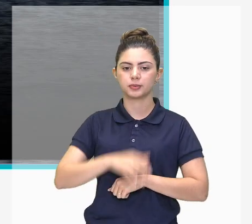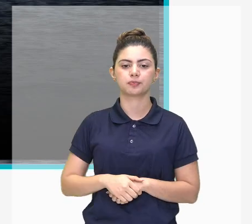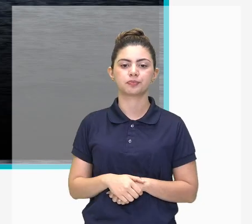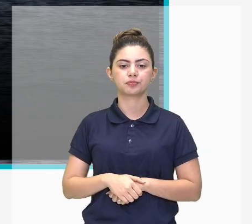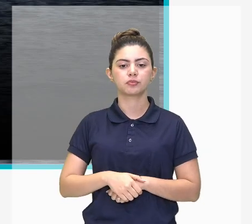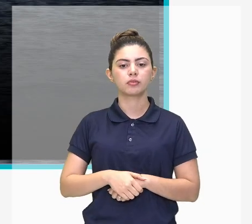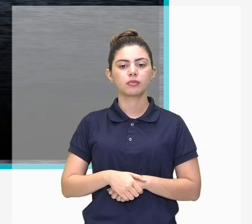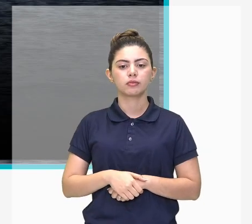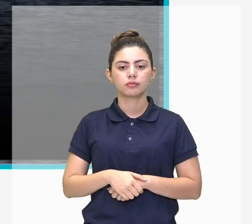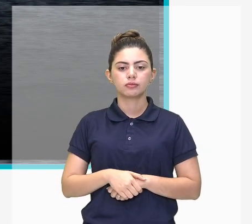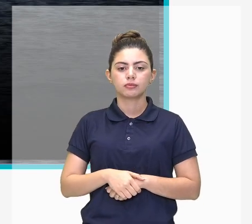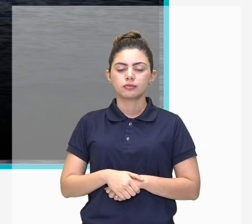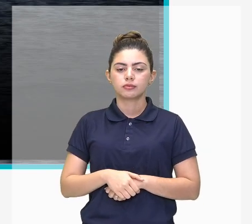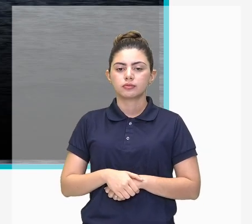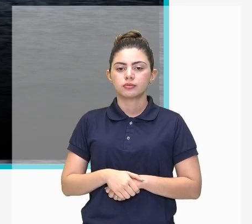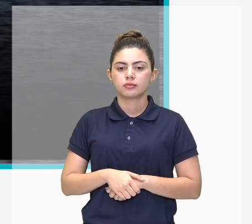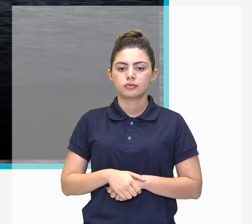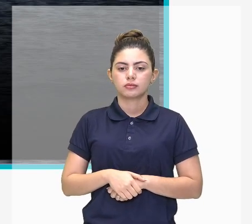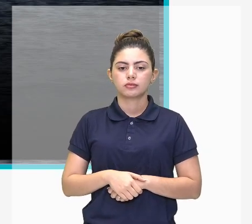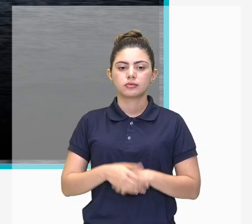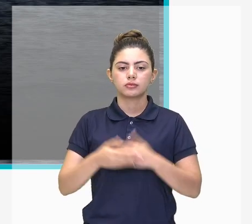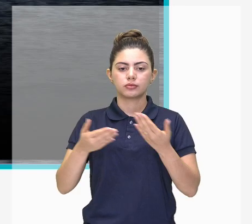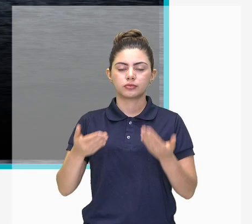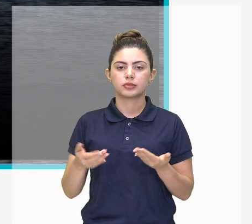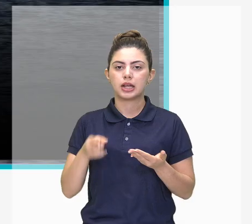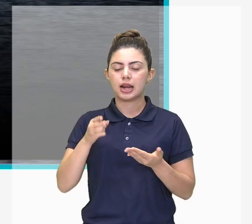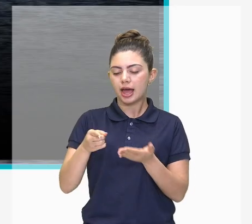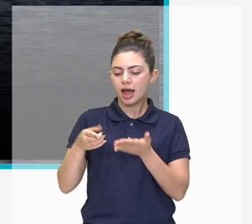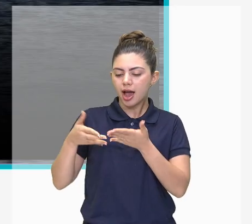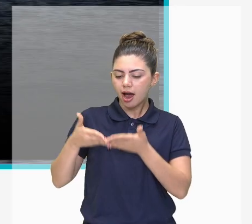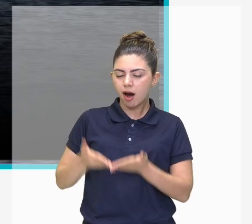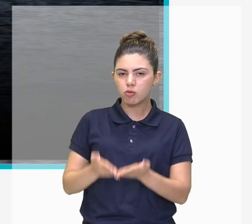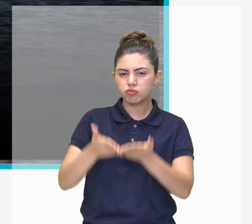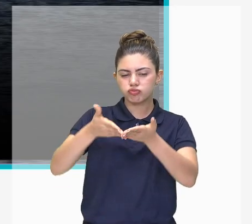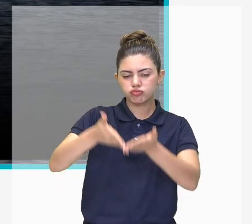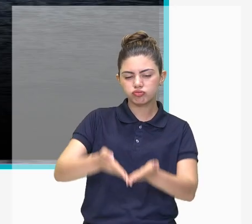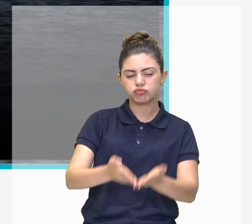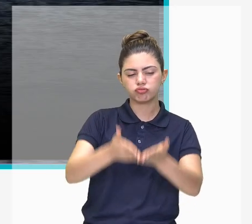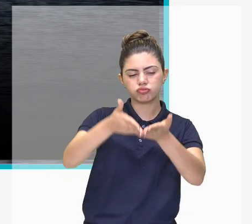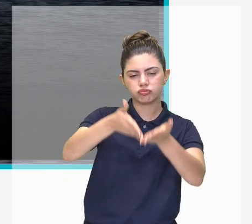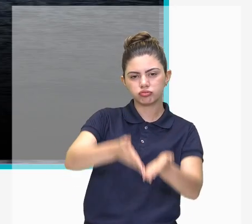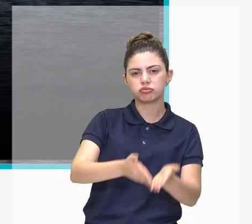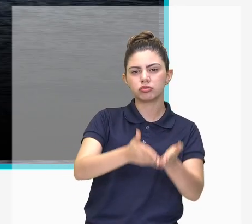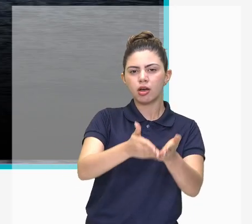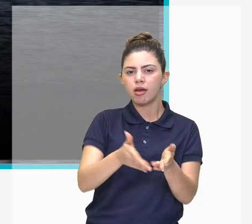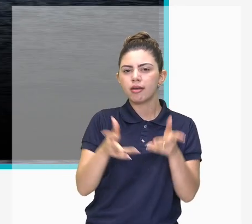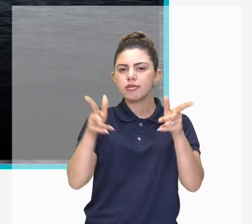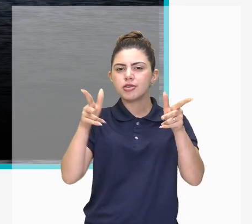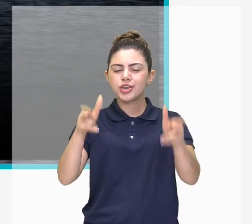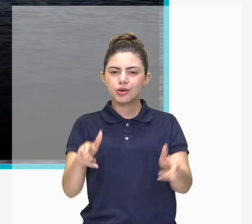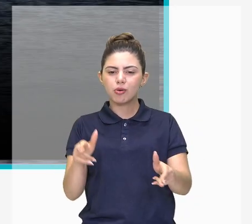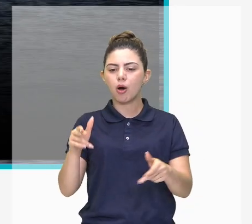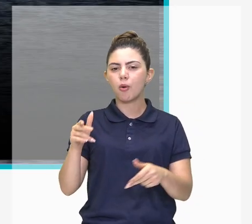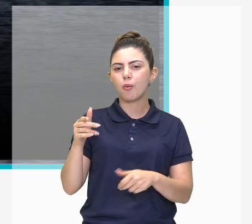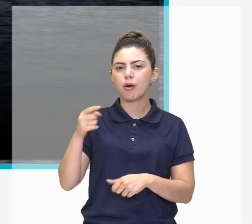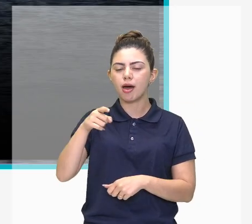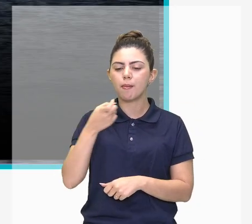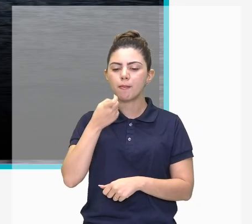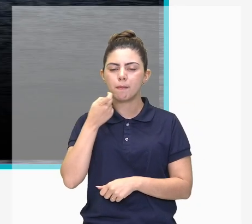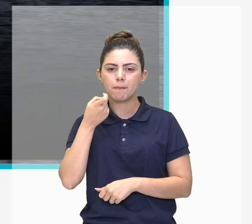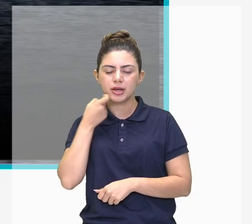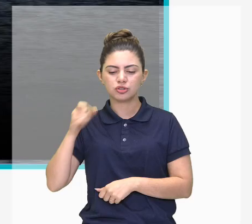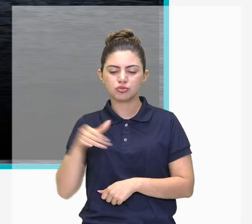A canoa desliza no rio como um peixe na água. Observem que